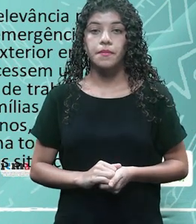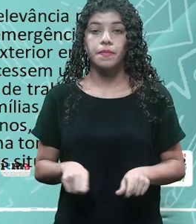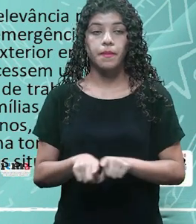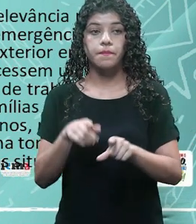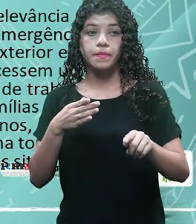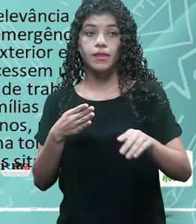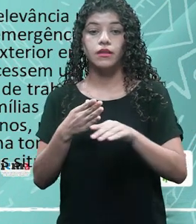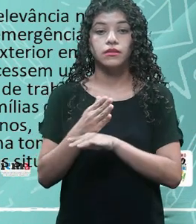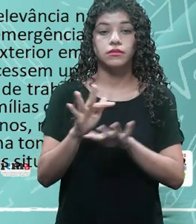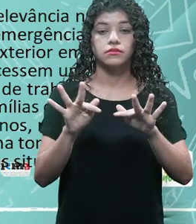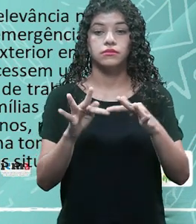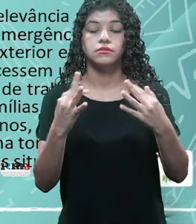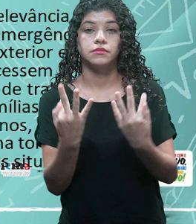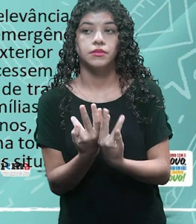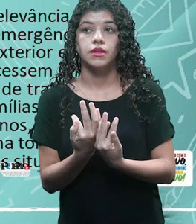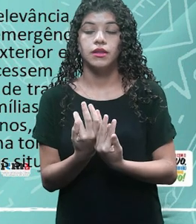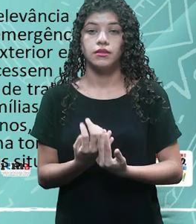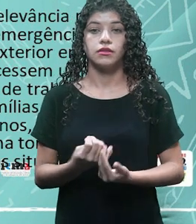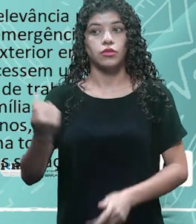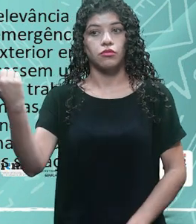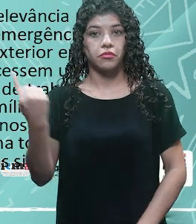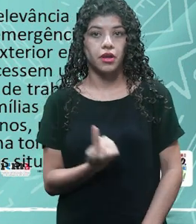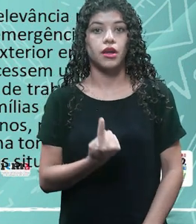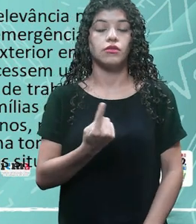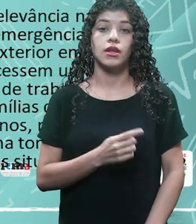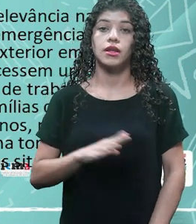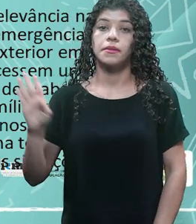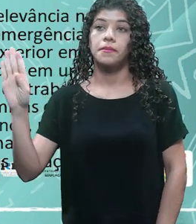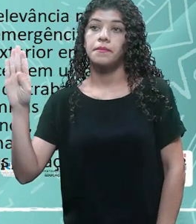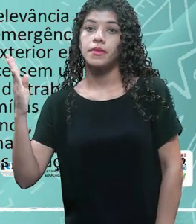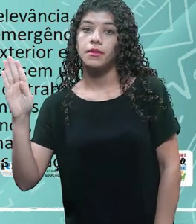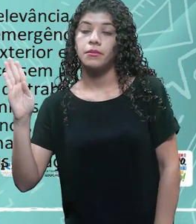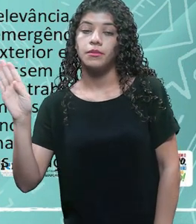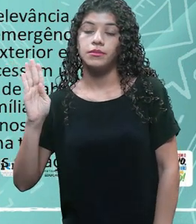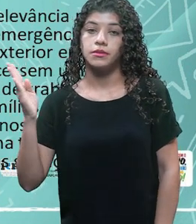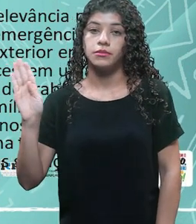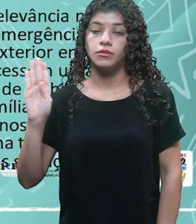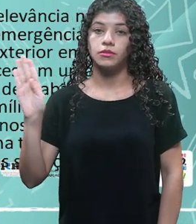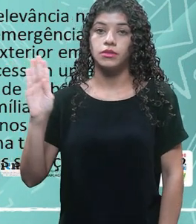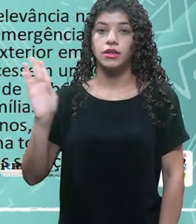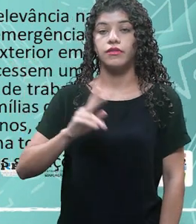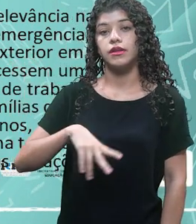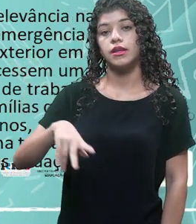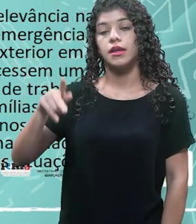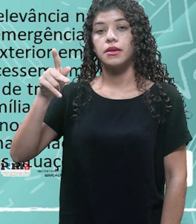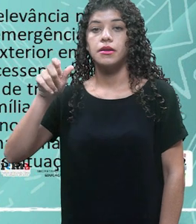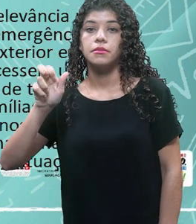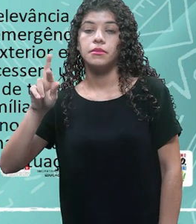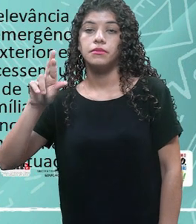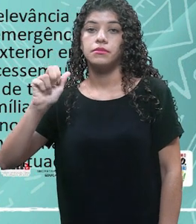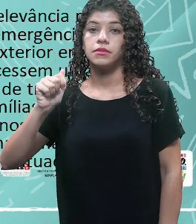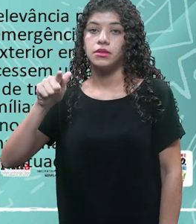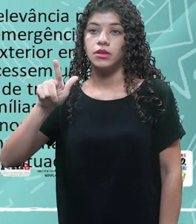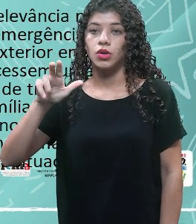trabalhadores e suas famílias que vieram sobretudo da Bolívia e Paraguai e a chegada massiva de haitianos e africanos no início dos